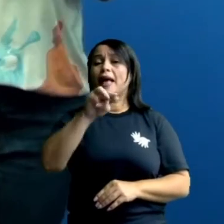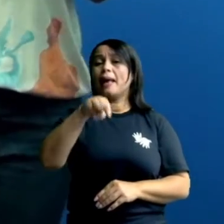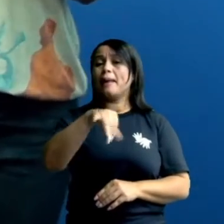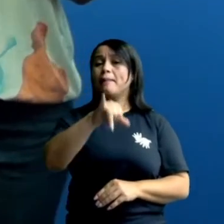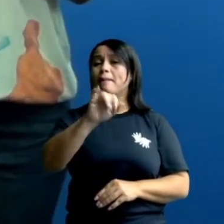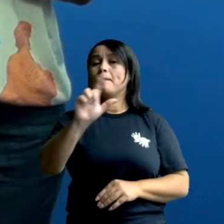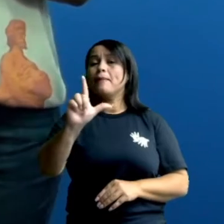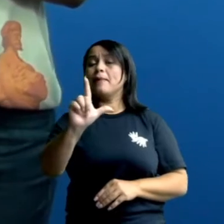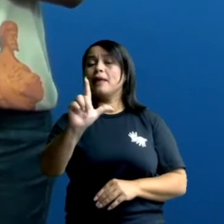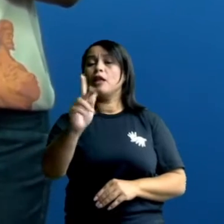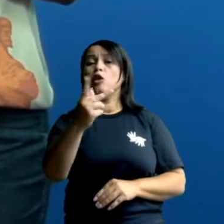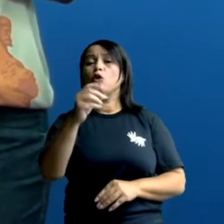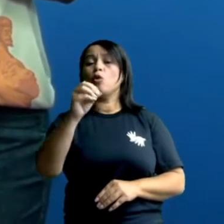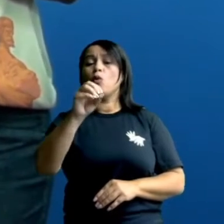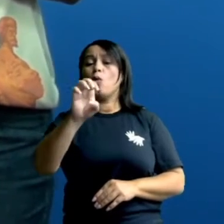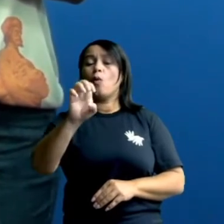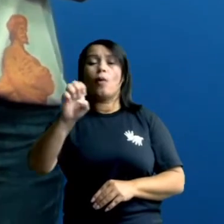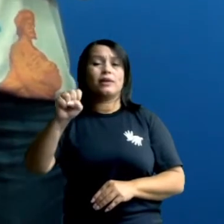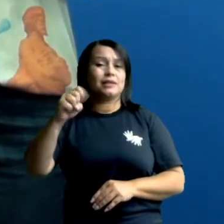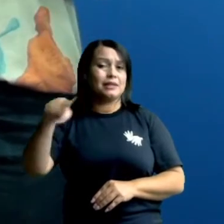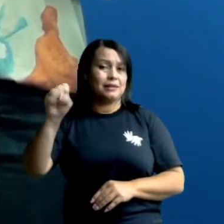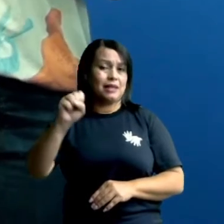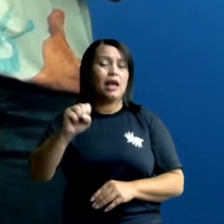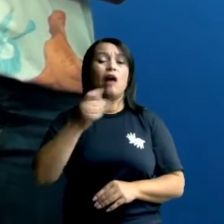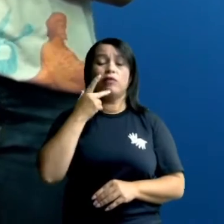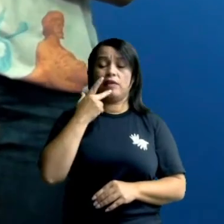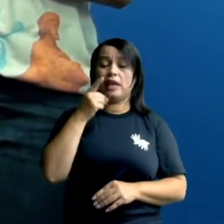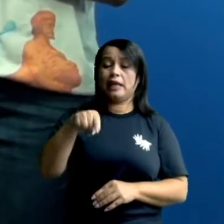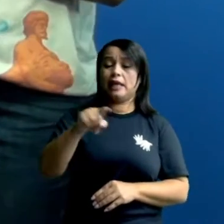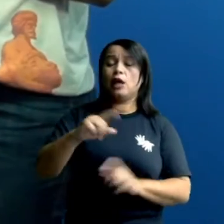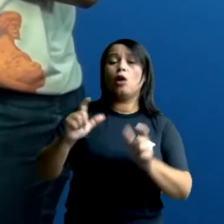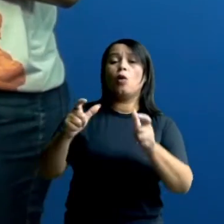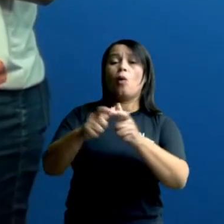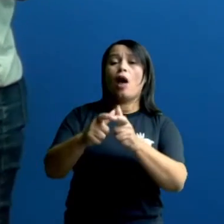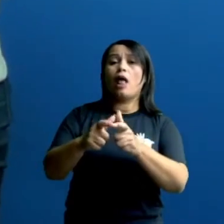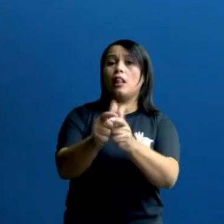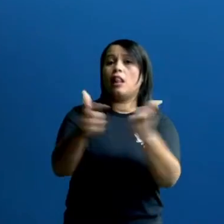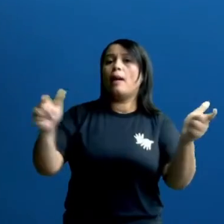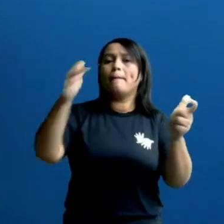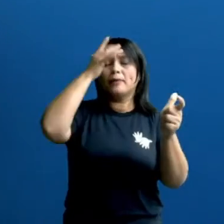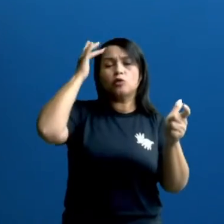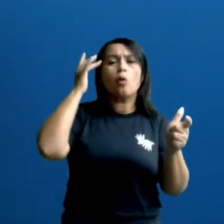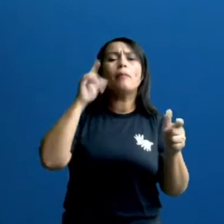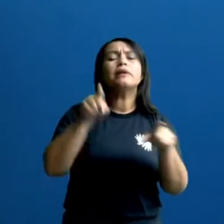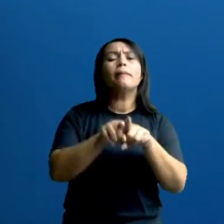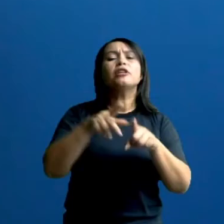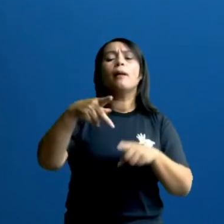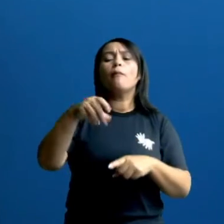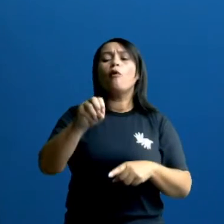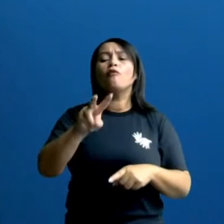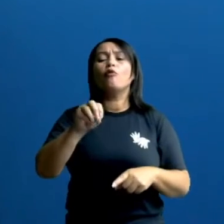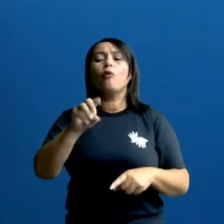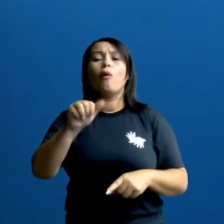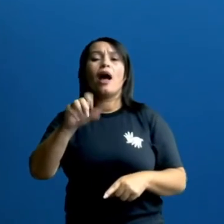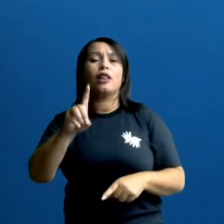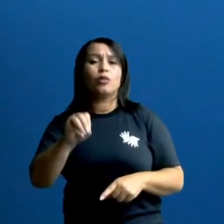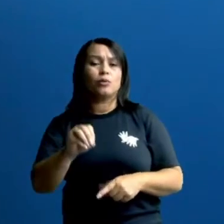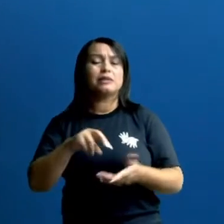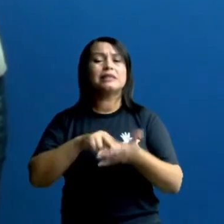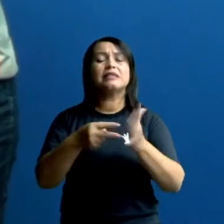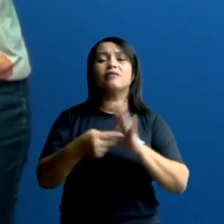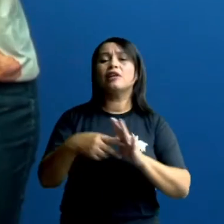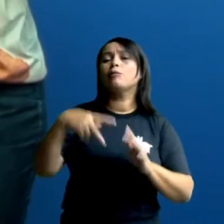aquele lugar é populoso, certo? E já povoado, eu voltei em relação à população